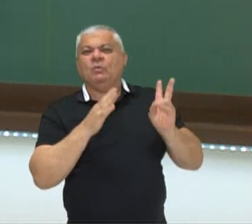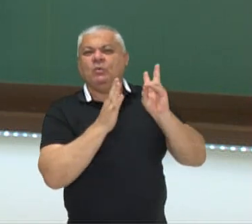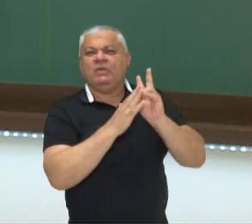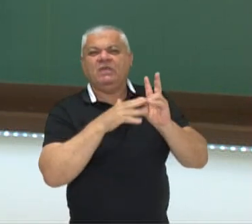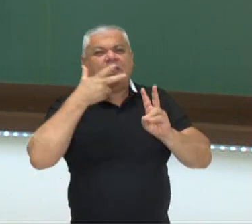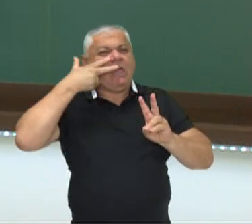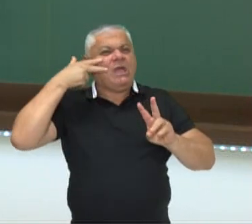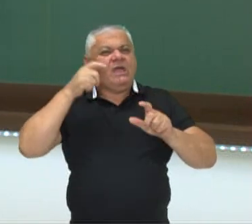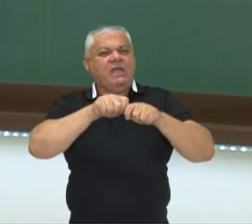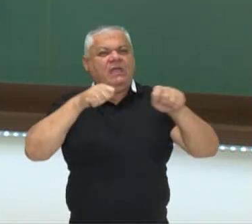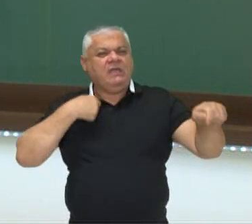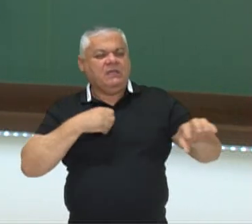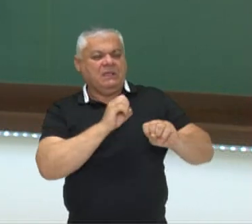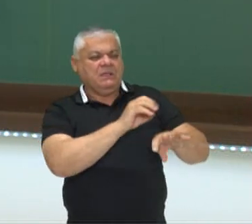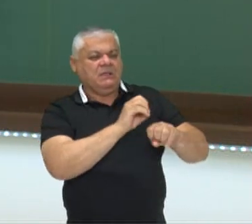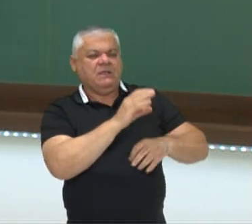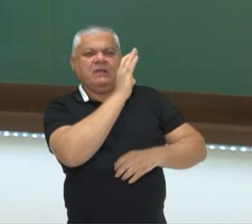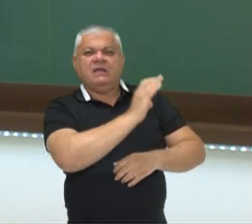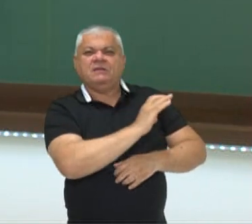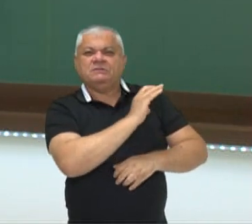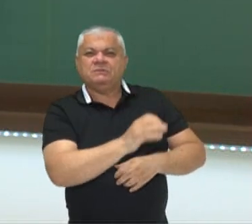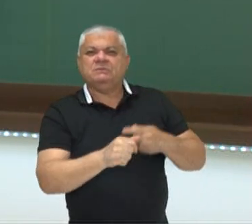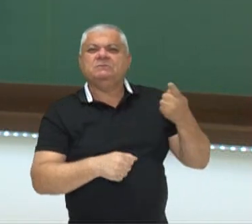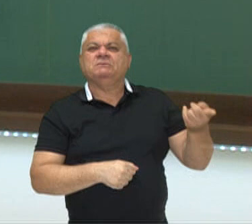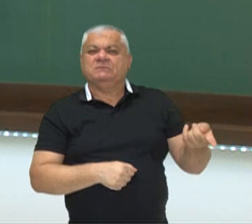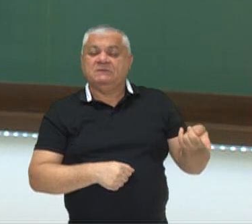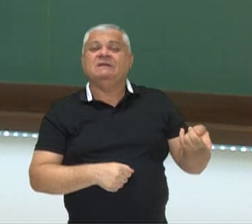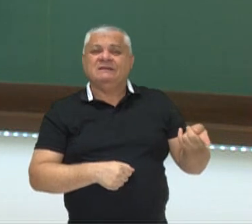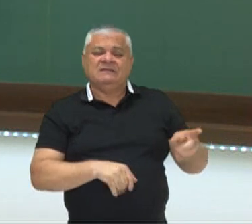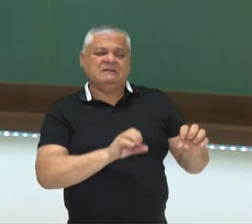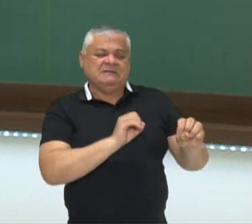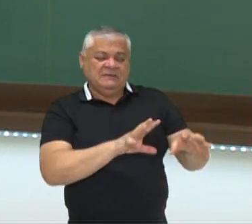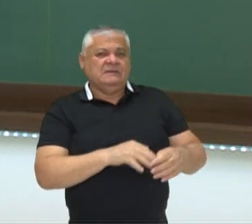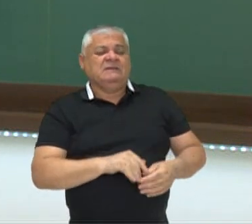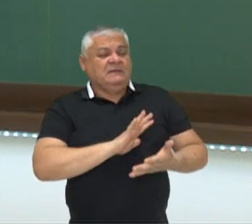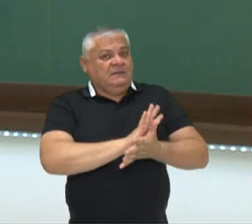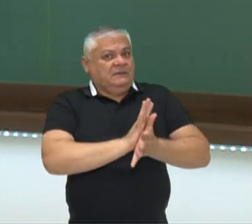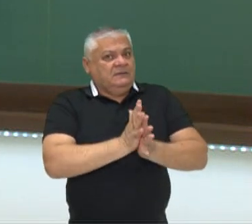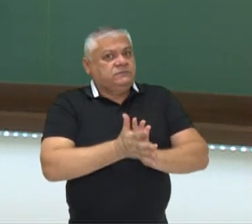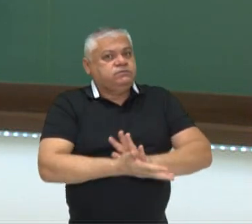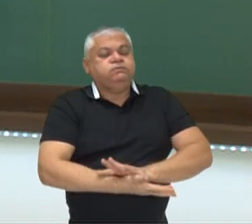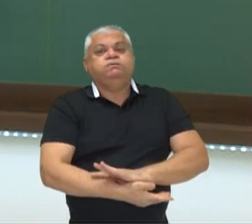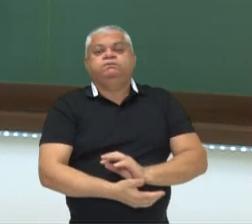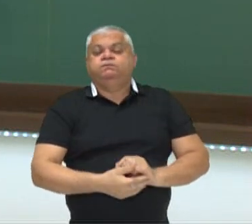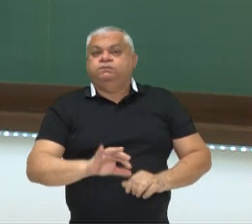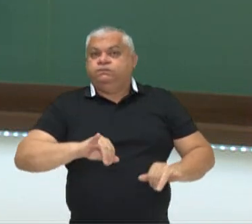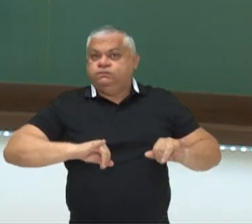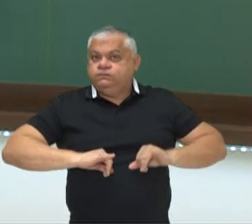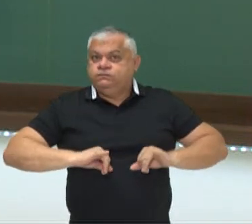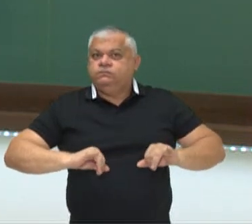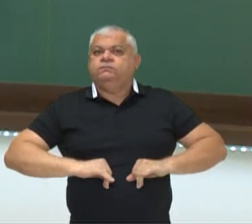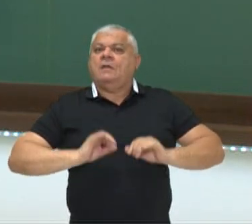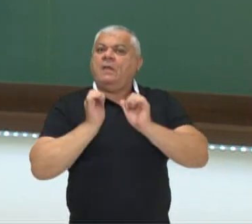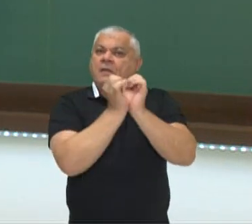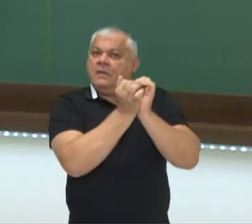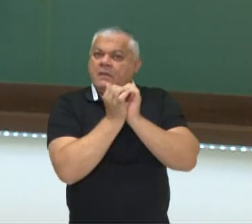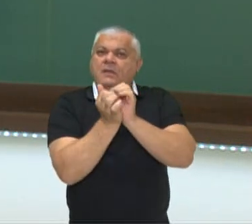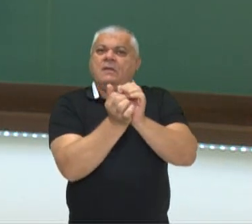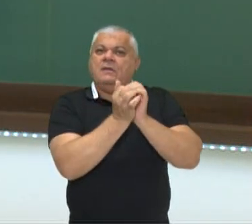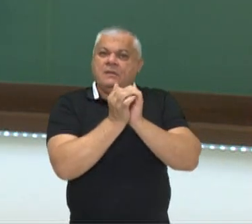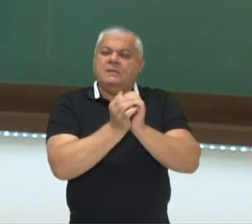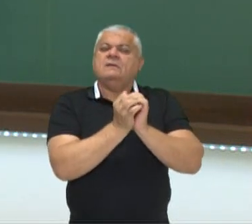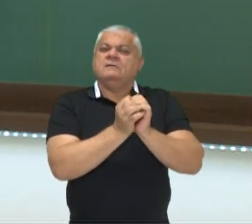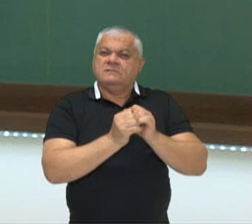altamente etnocêntrico quanto aos nativos locais, né, um processo muito cruel em relação à escravidão, né, que foi